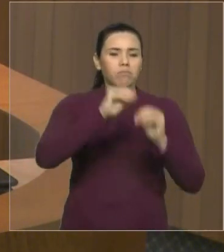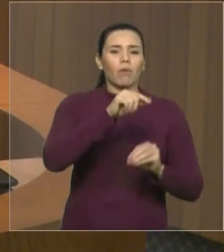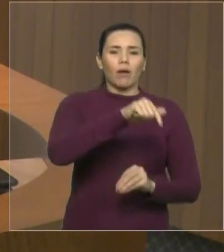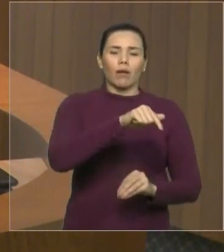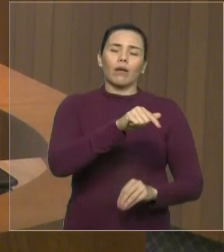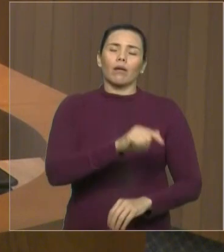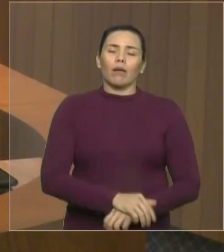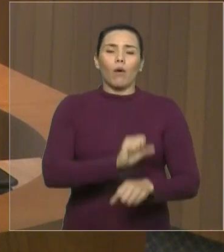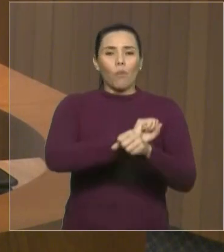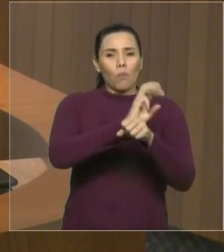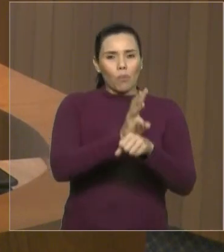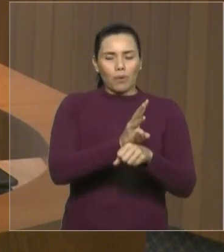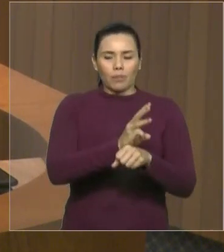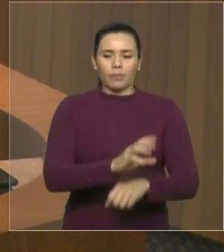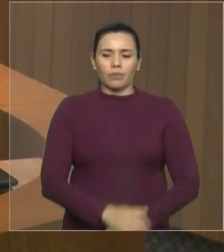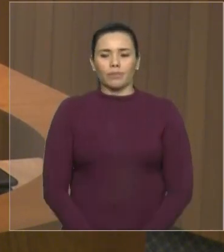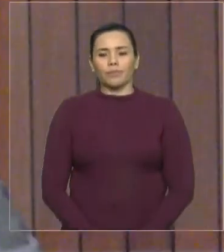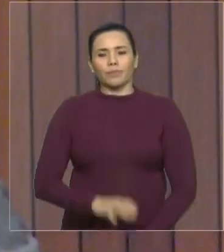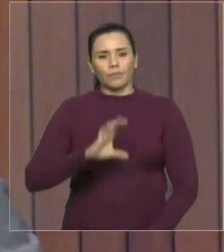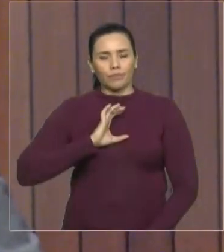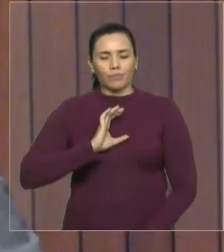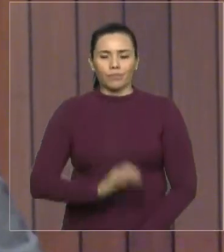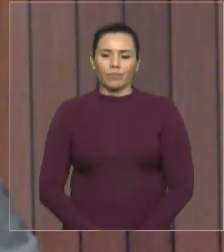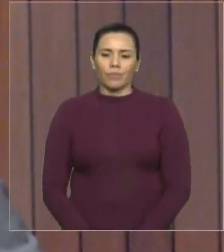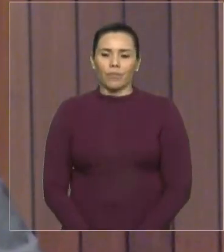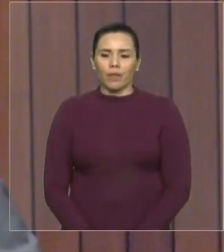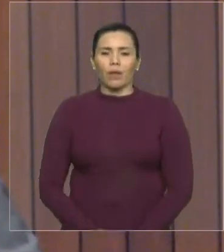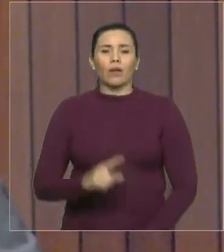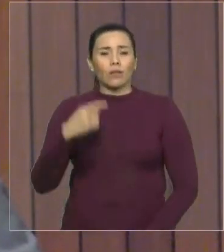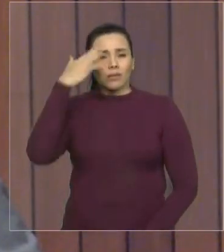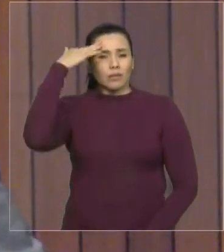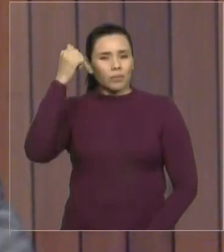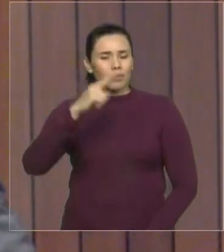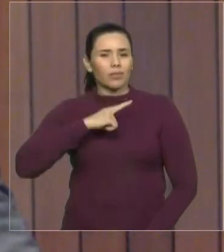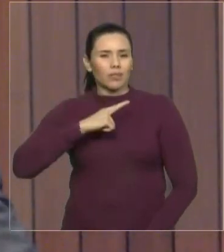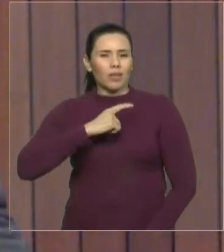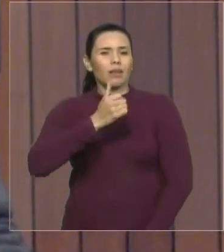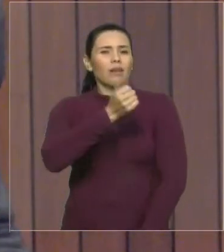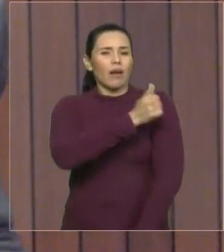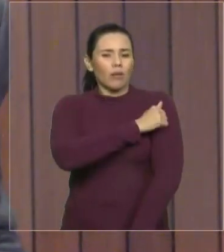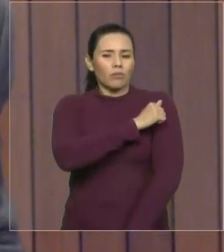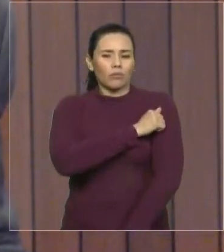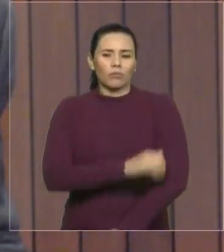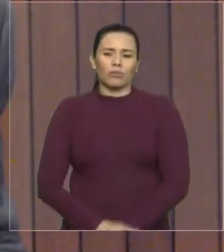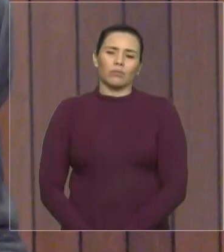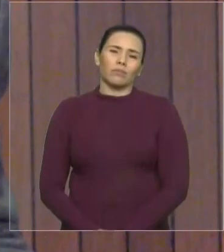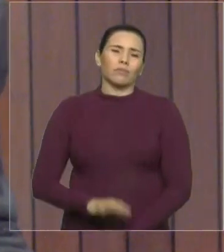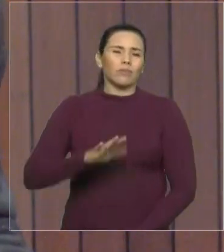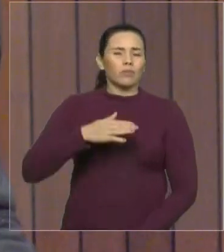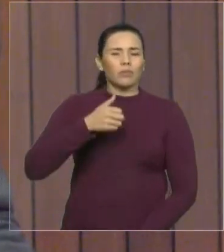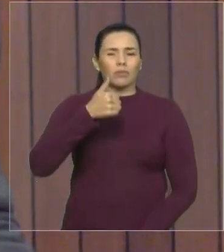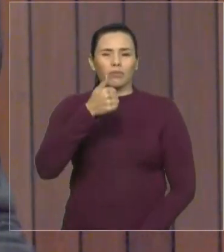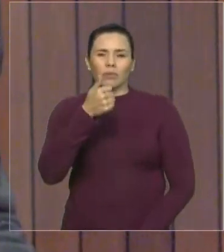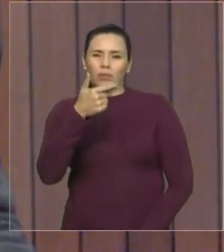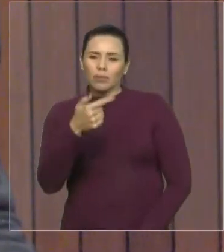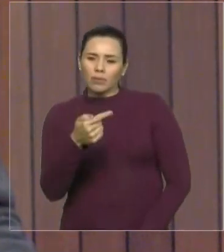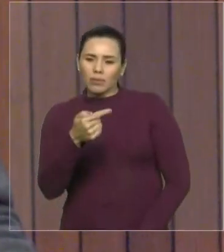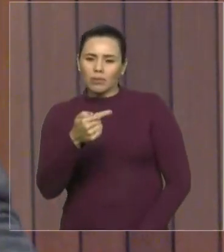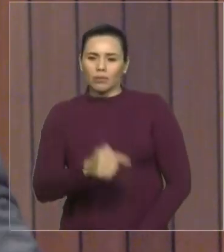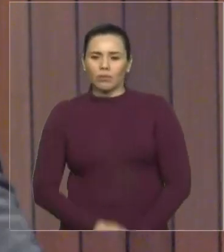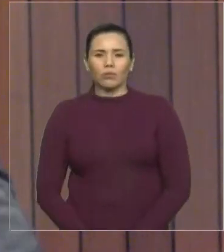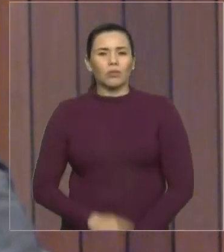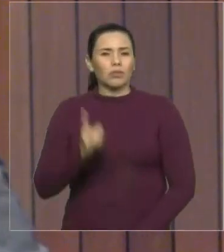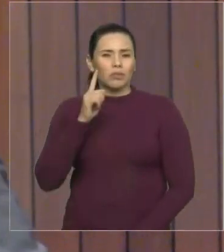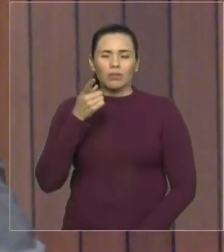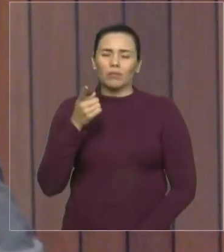disposição. Tem um número de alunos considerável, da ordem de 17 até o momento, que não passaram pelo tradicional